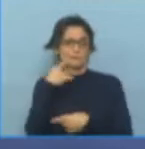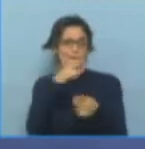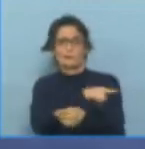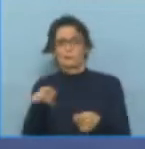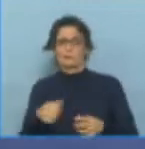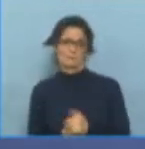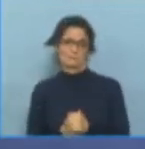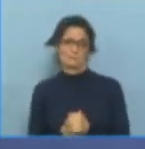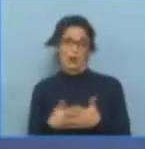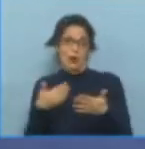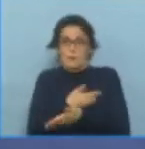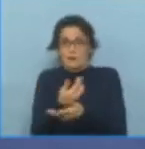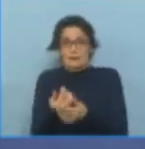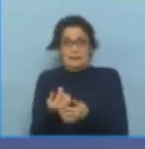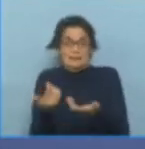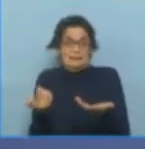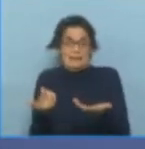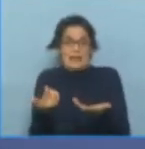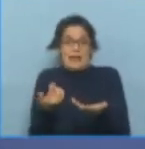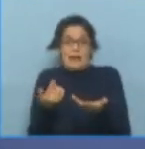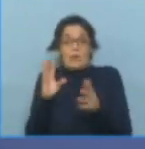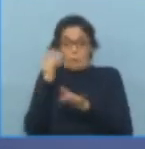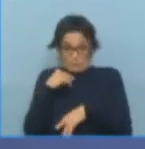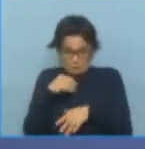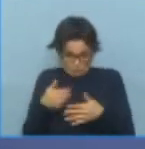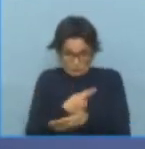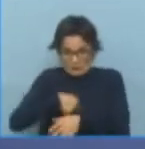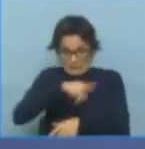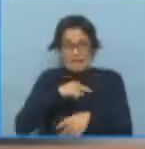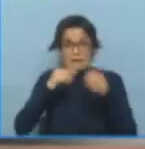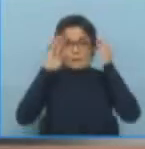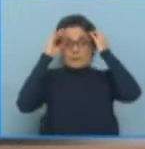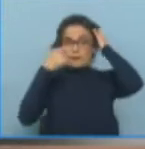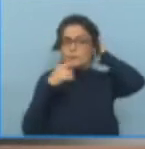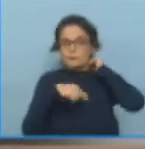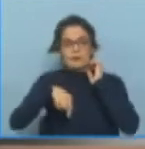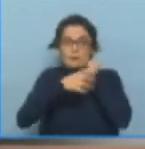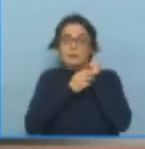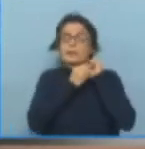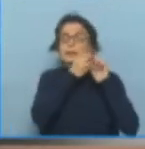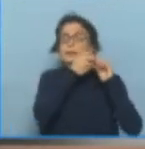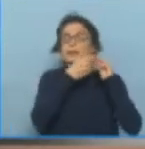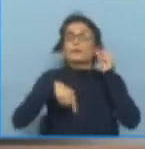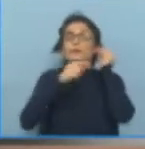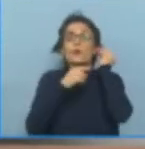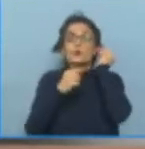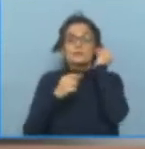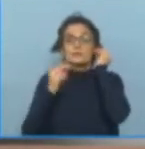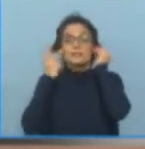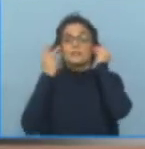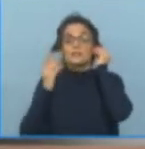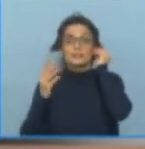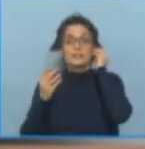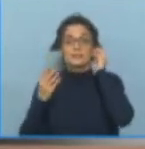nós verificamos que, afinal de contas, não somos eternos. Afinal de contas, não importa ser jovem ou não ser jovem, morre-se em qualquer idade.